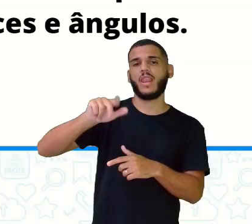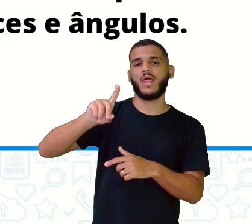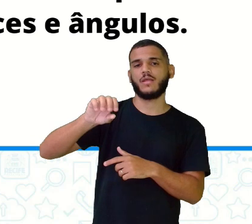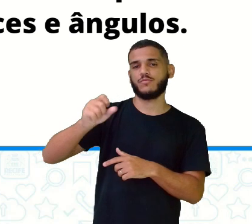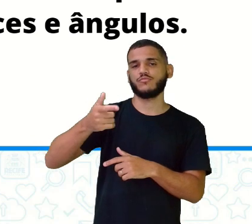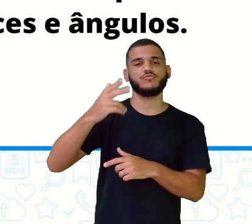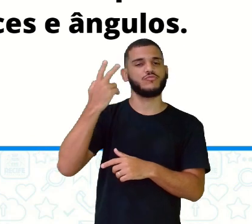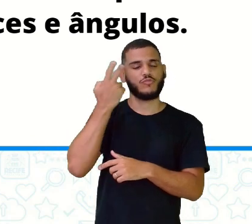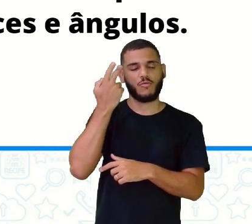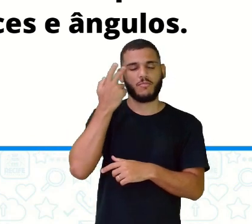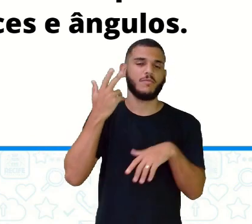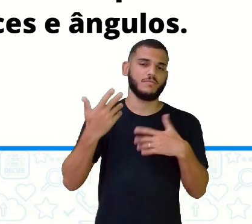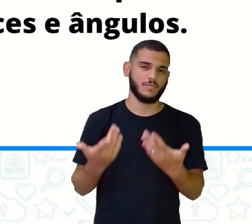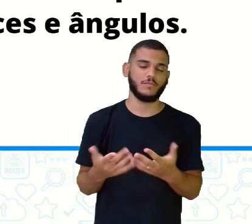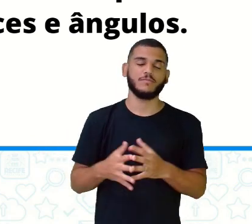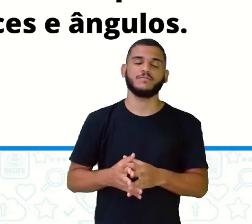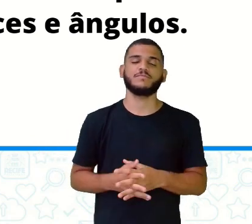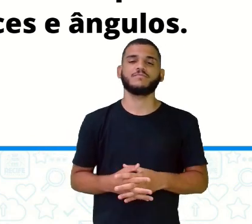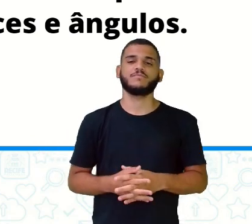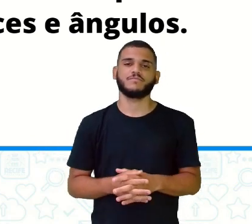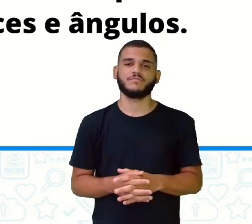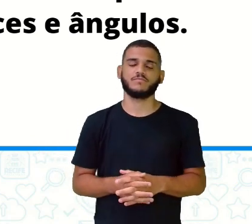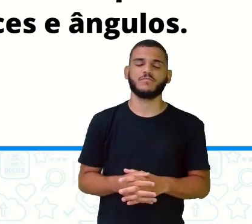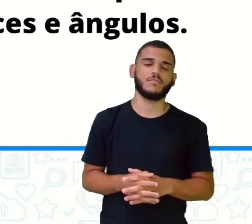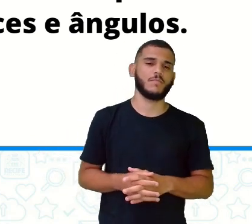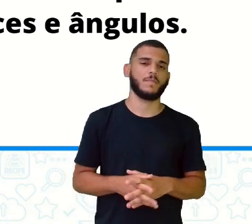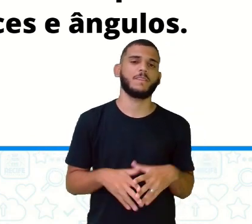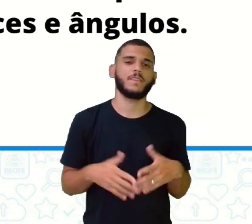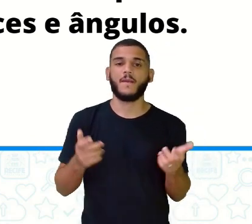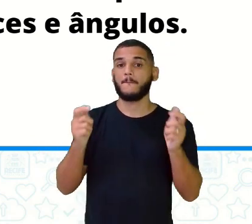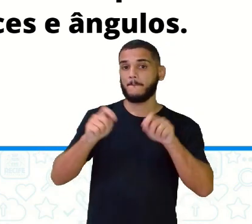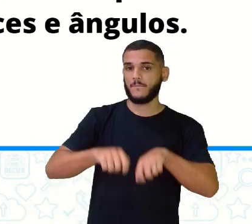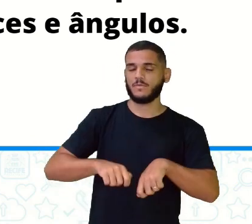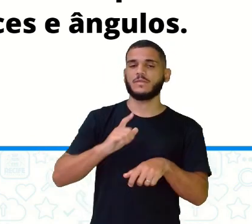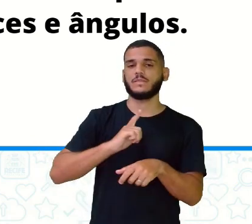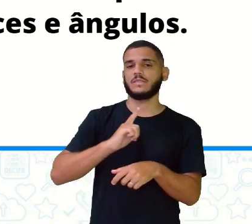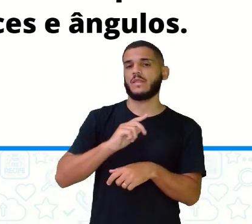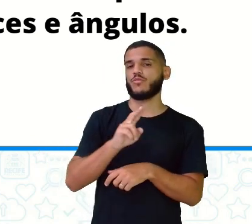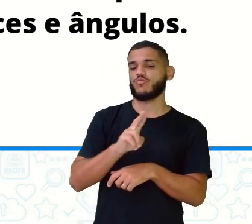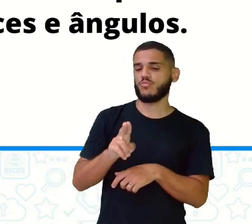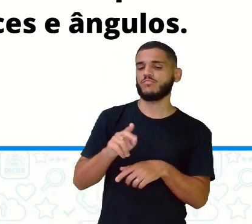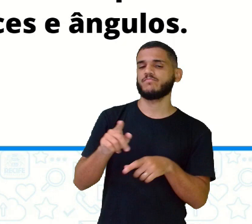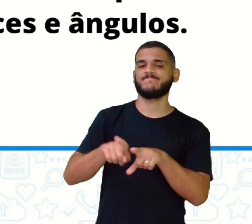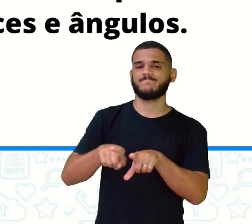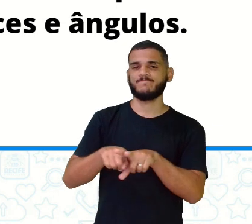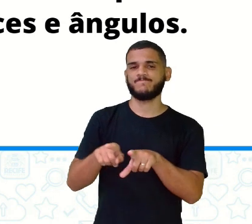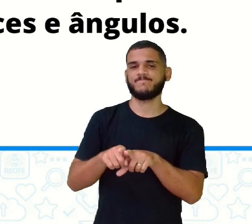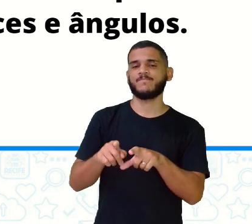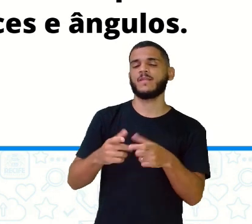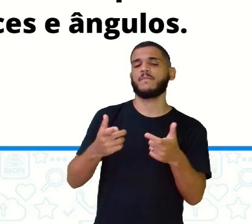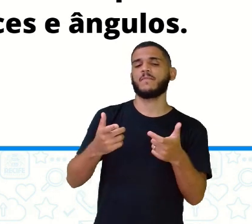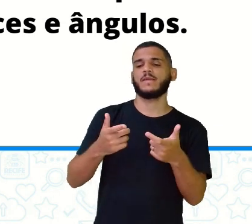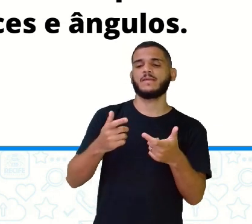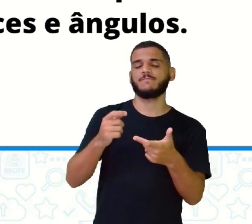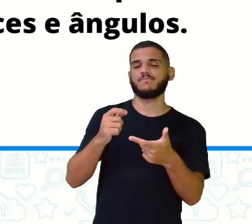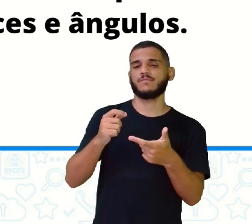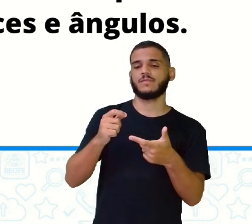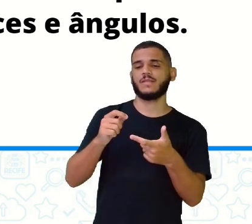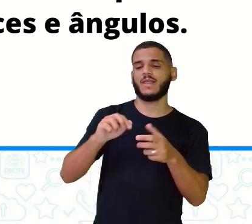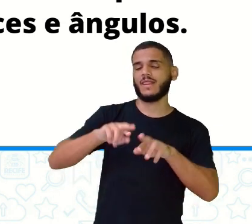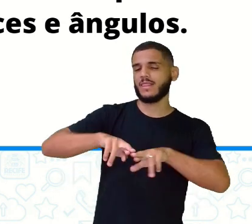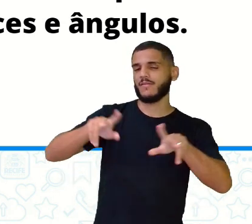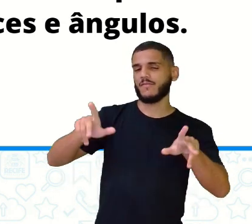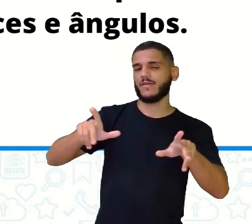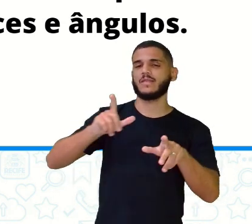figuras planas poligonais possuem nomes e formas diferentes. Além disso, cada uma possui lado,